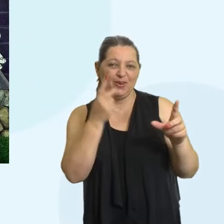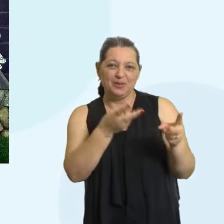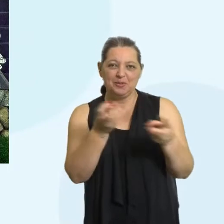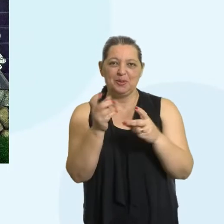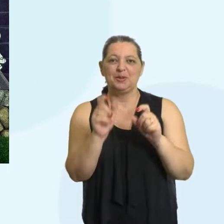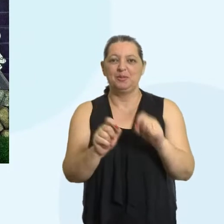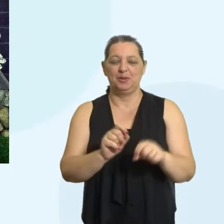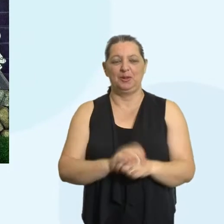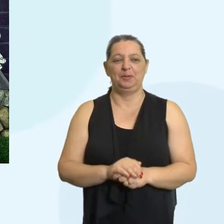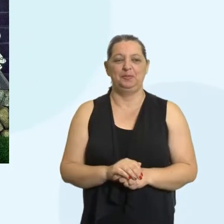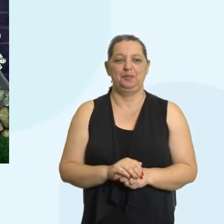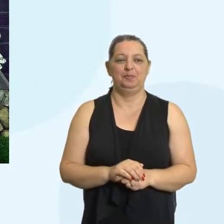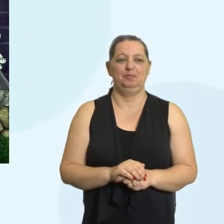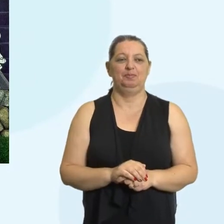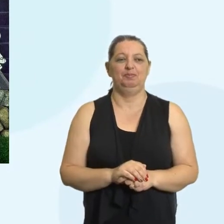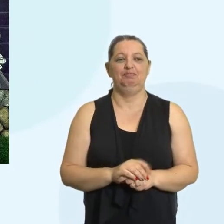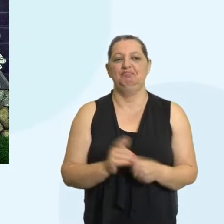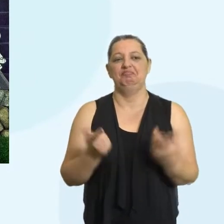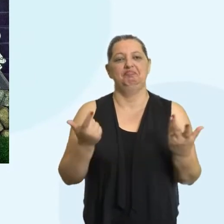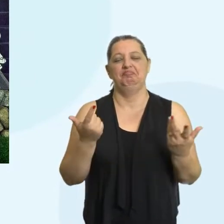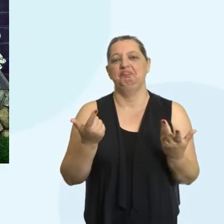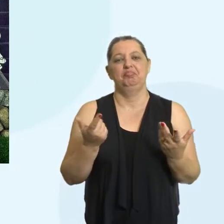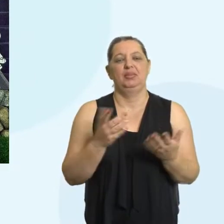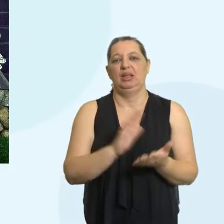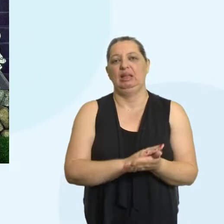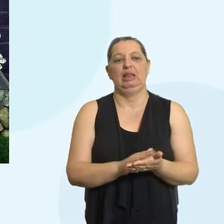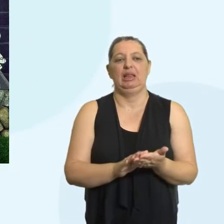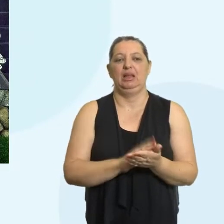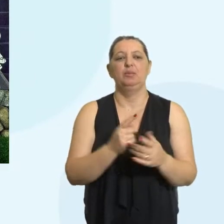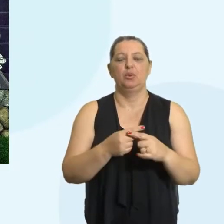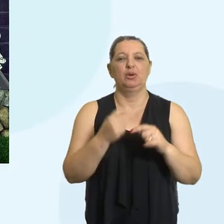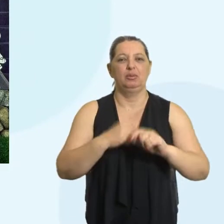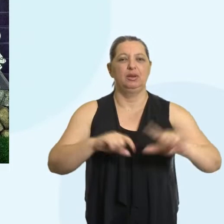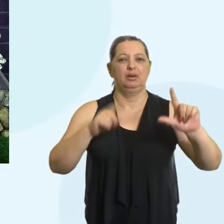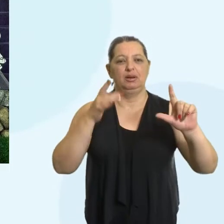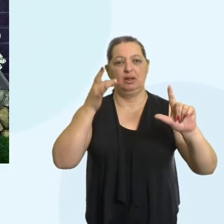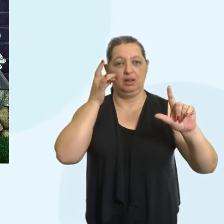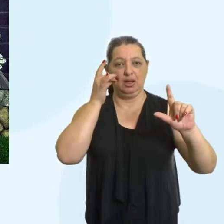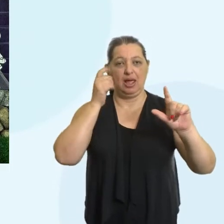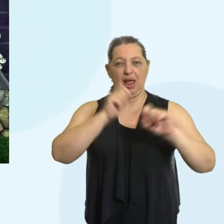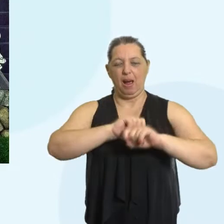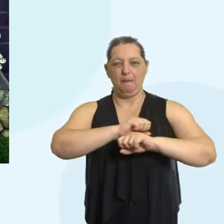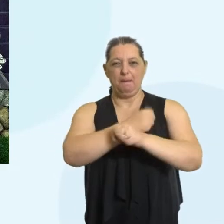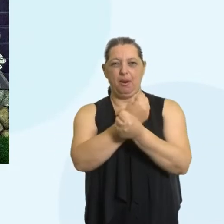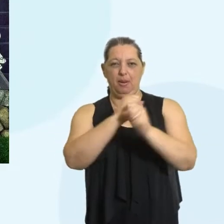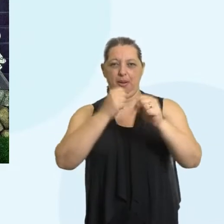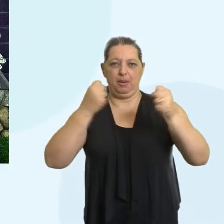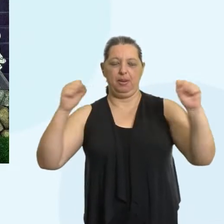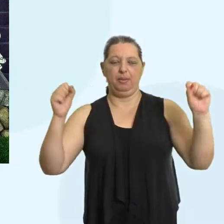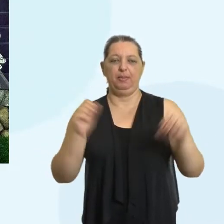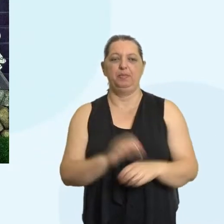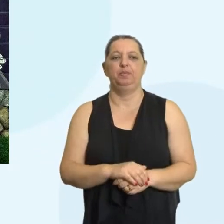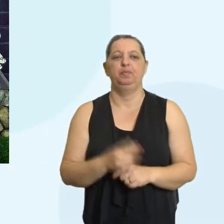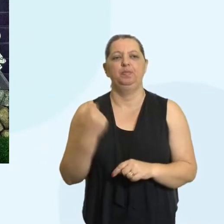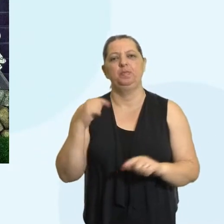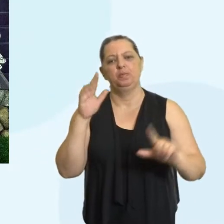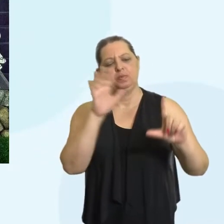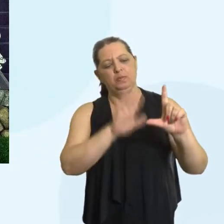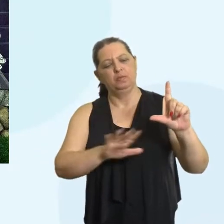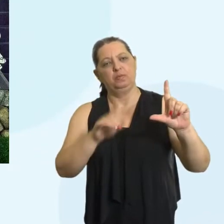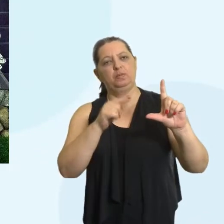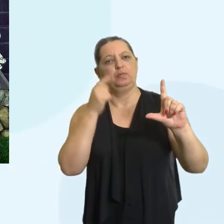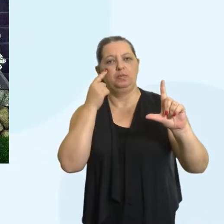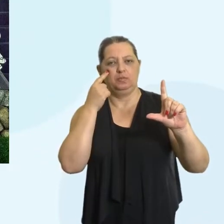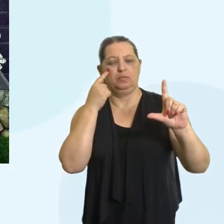essa sem informação nenhuma isso é ao vivo ainda é mais legal que ela é gigantesca você é uma obra como essa